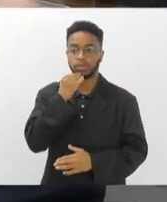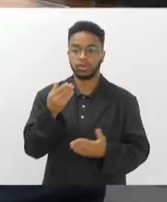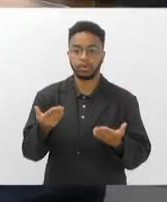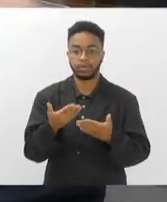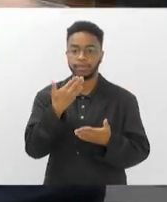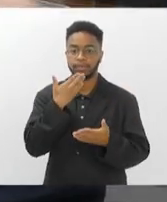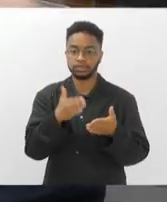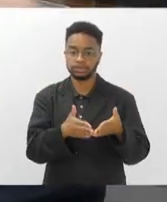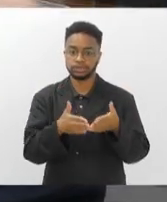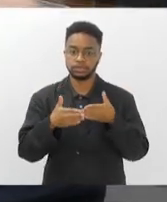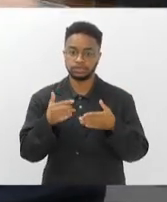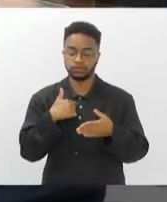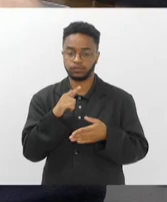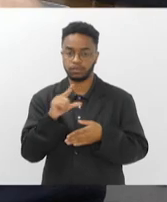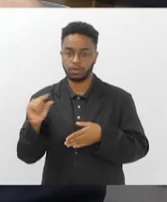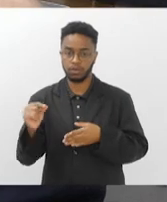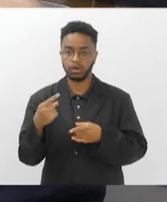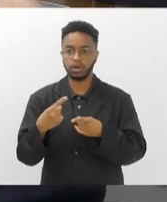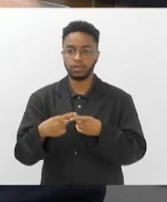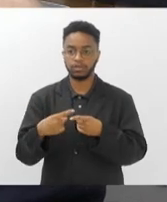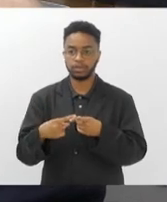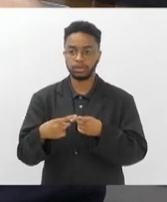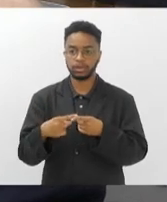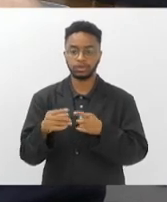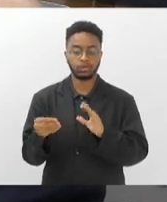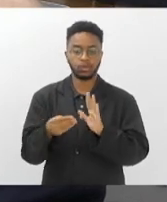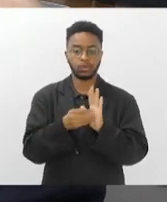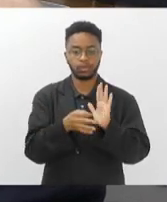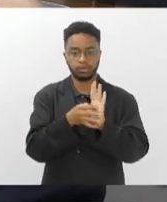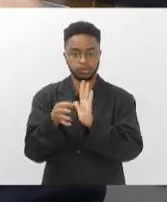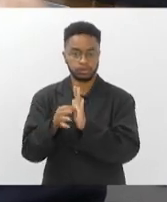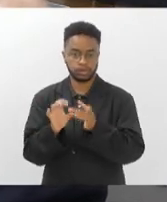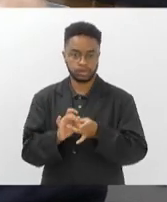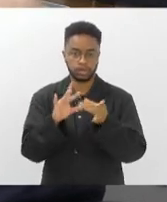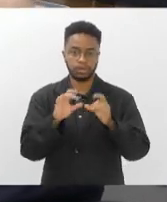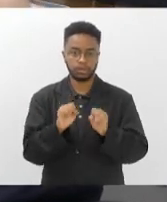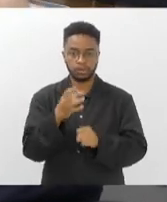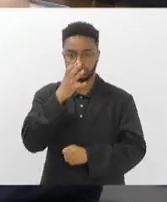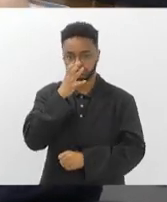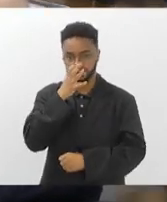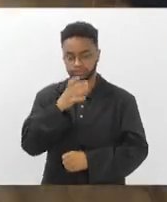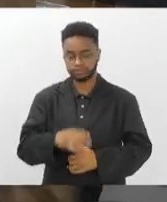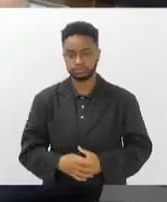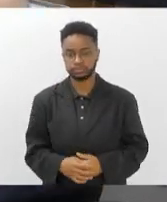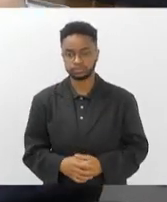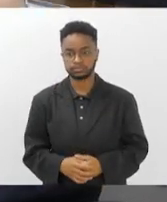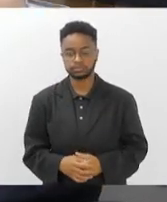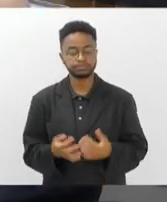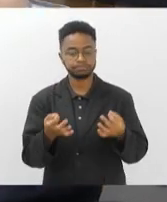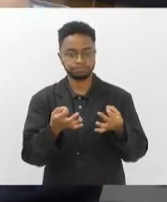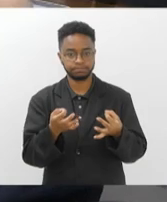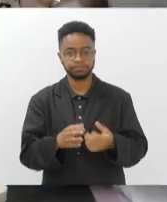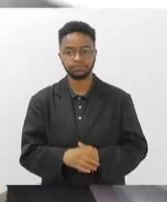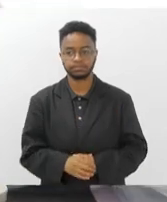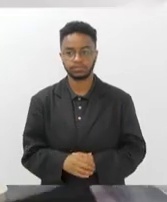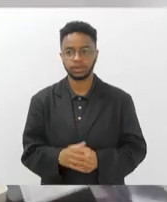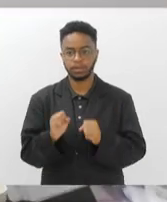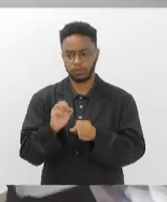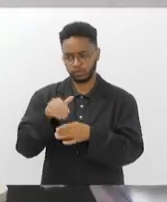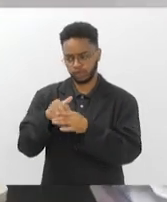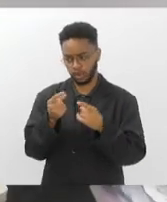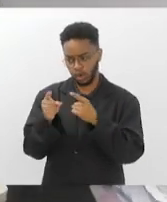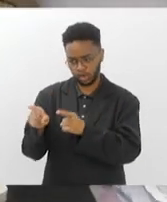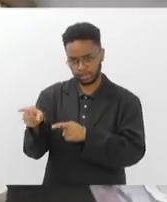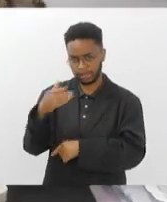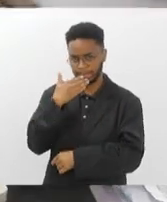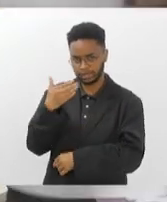licença para me retirar, deixando meus pareceres à disposição para apreciação. Perfeito. Eu posso votar concedido. Contrário a esse pedido